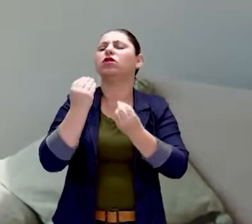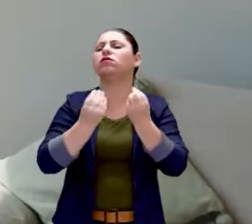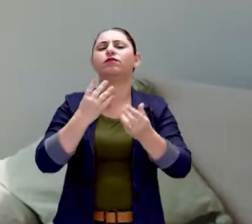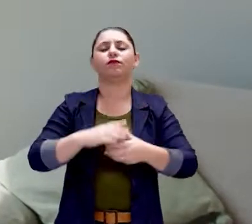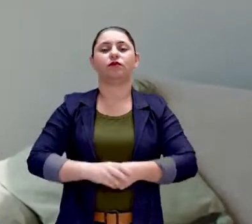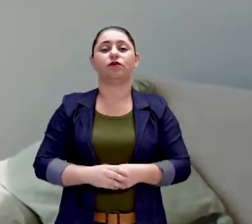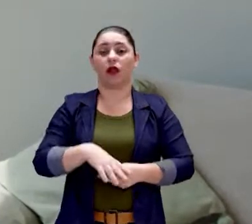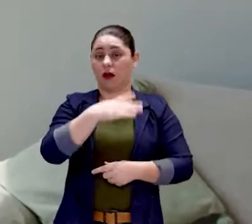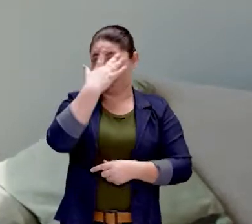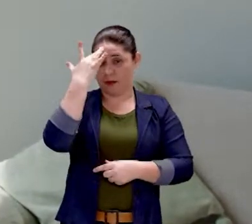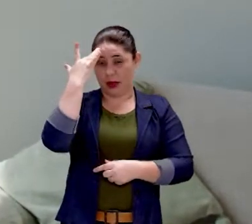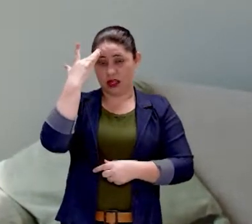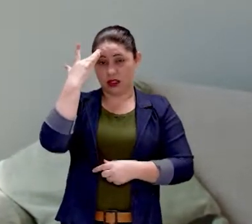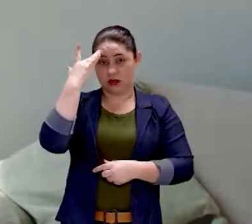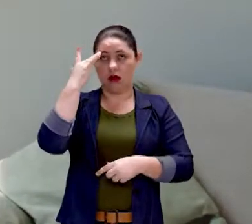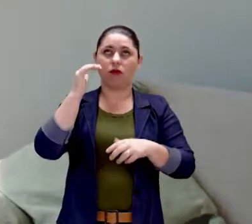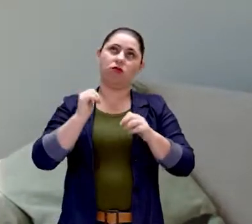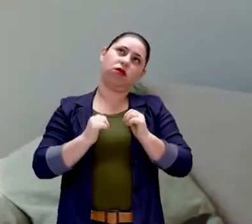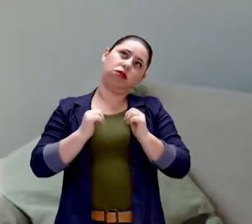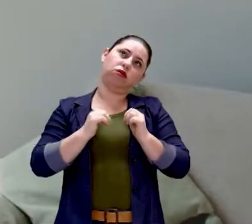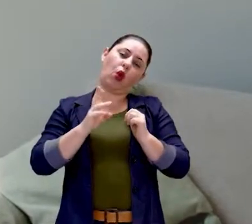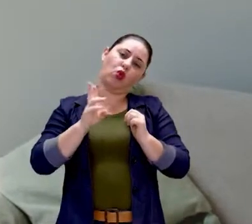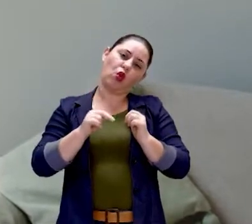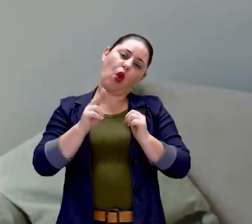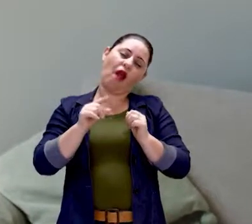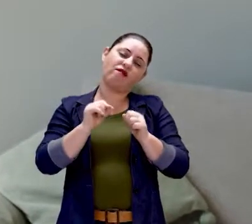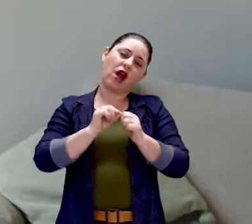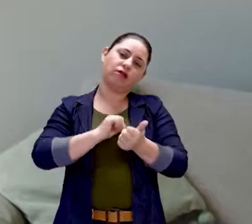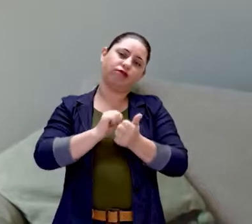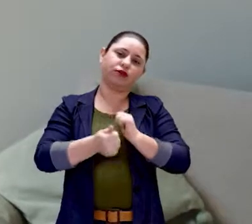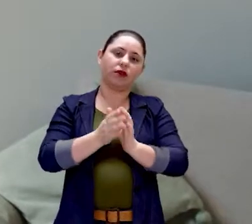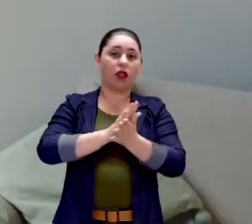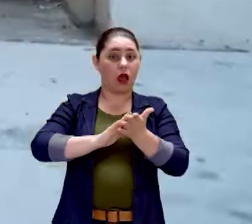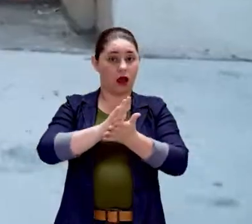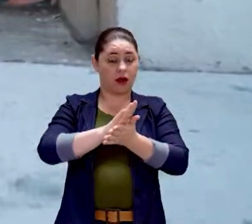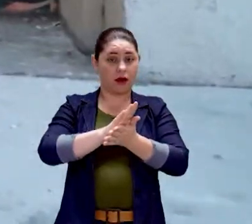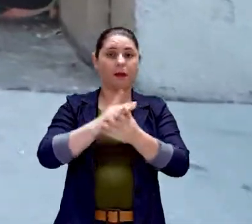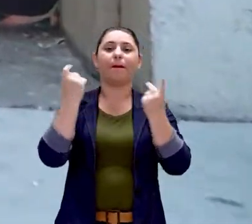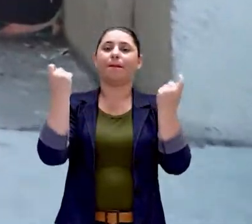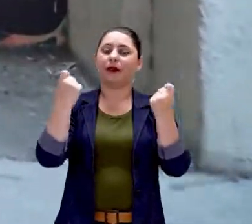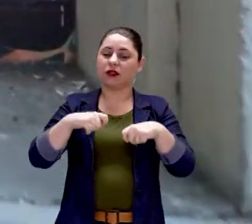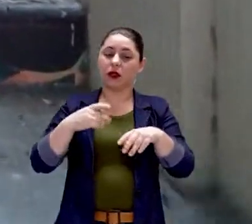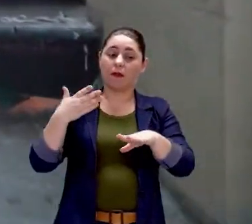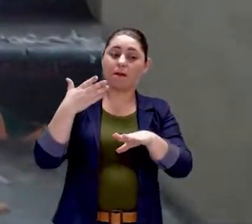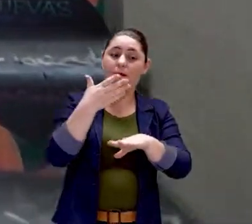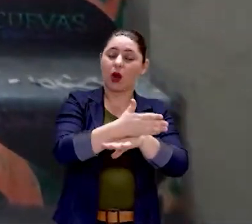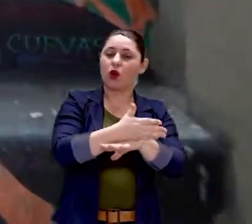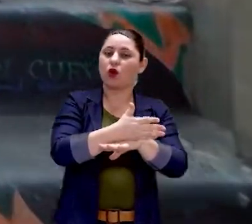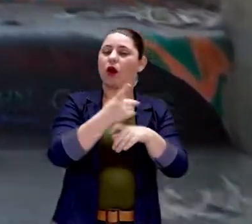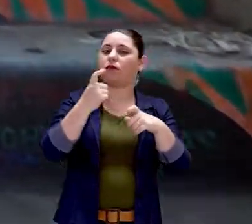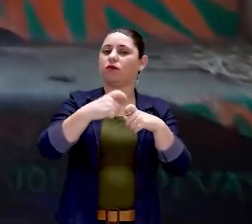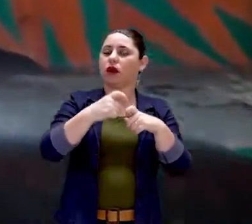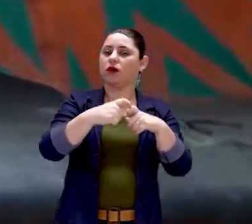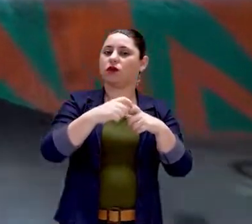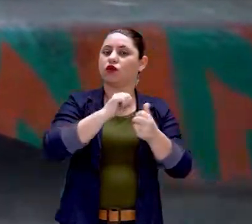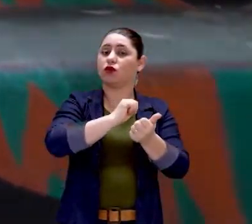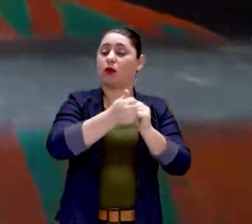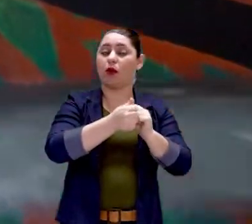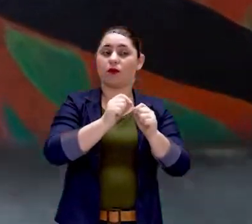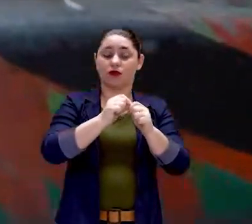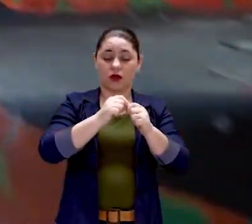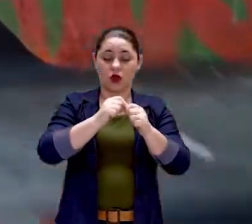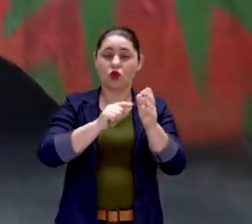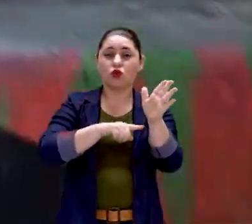começando? Uma pessoa que está sedentária, que nunca fez uma atividade física, tem que procurar um médico do esporte para poder fazer